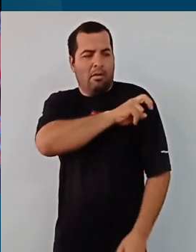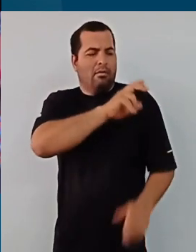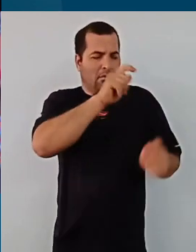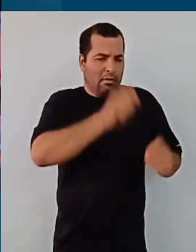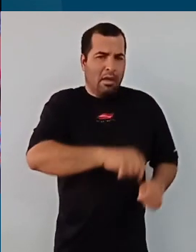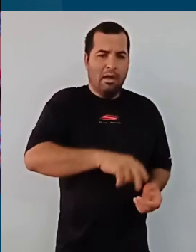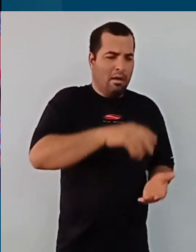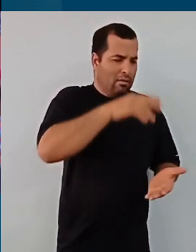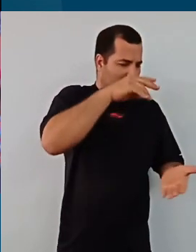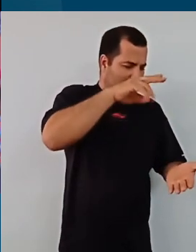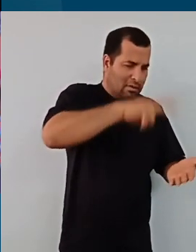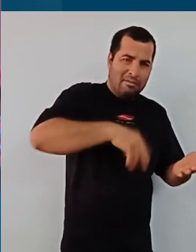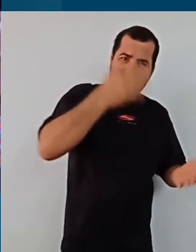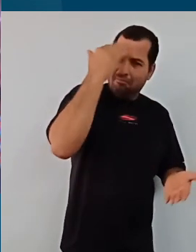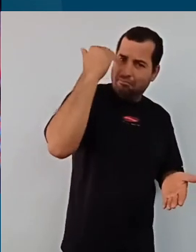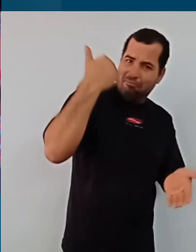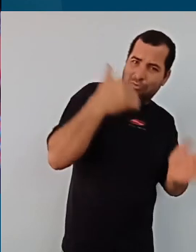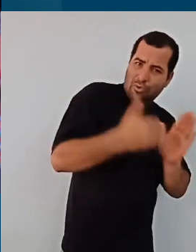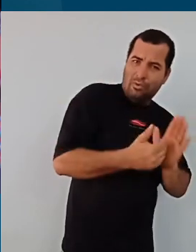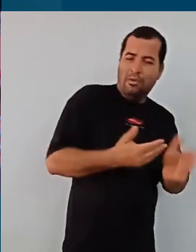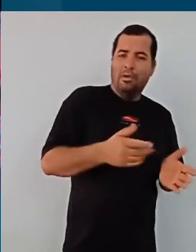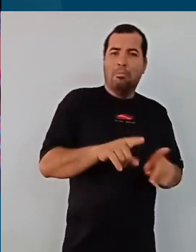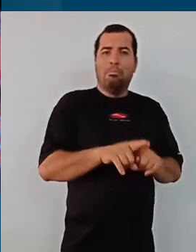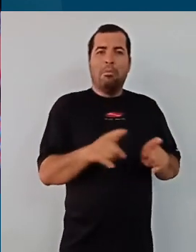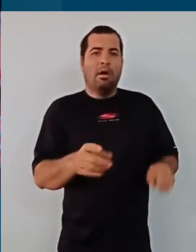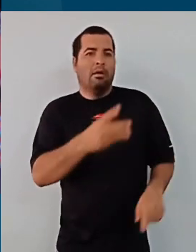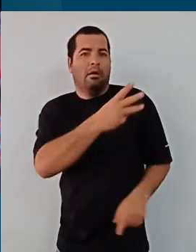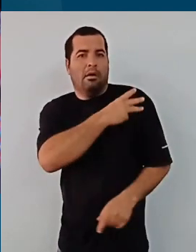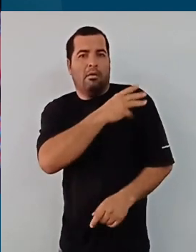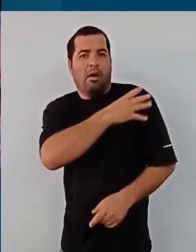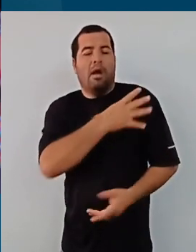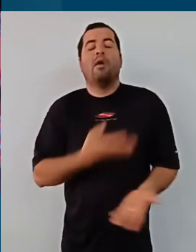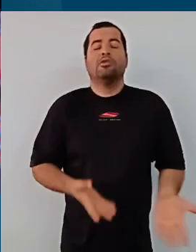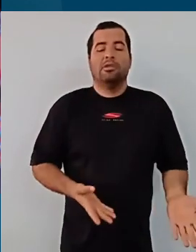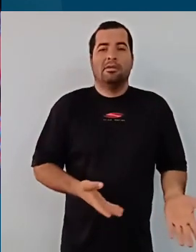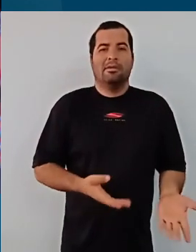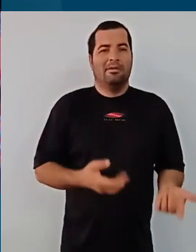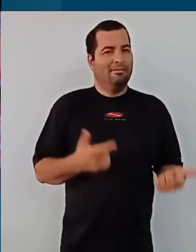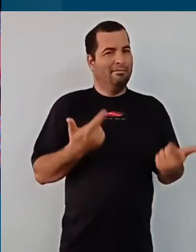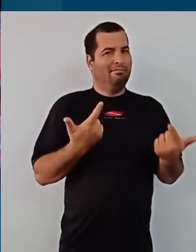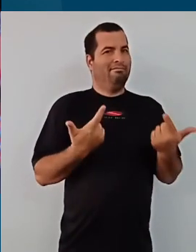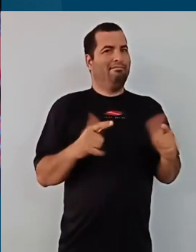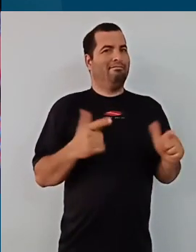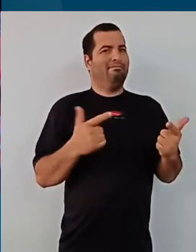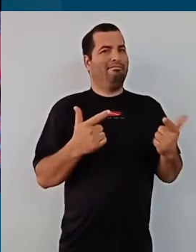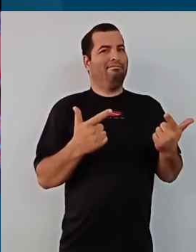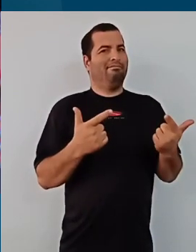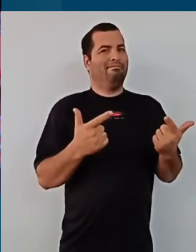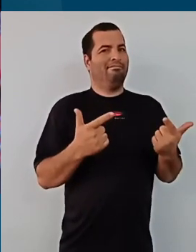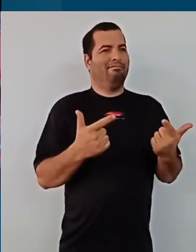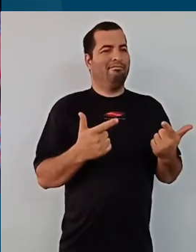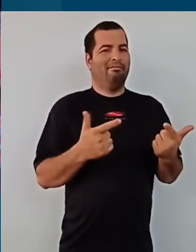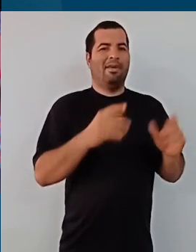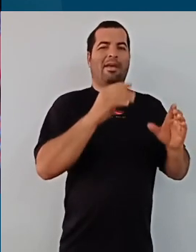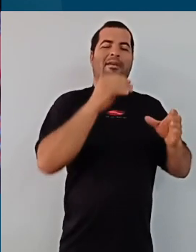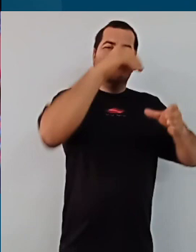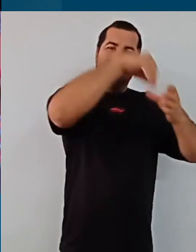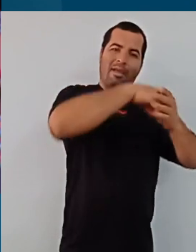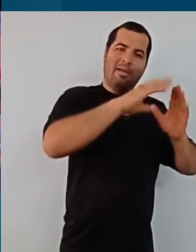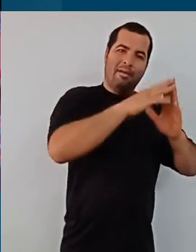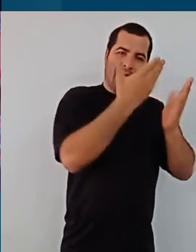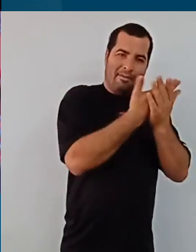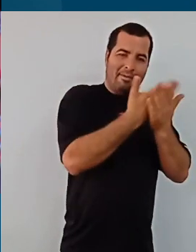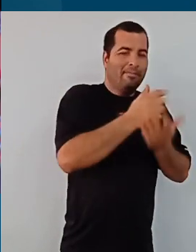dar conta das habilidades do 5º se ela não teve 3º e 4º anos, né, porque não teve o tempo da escola realmente,